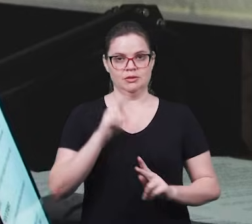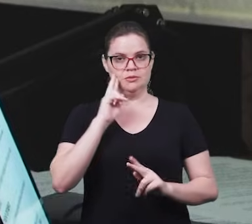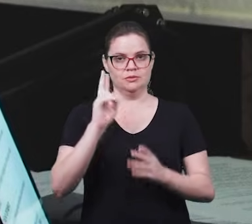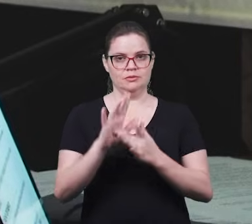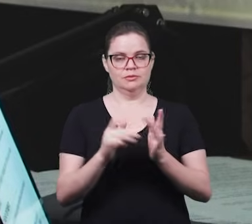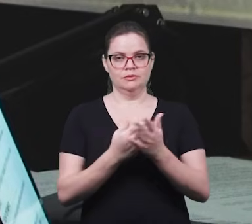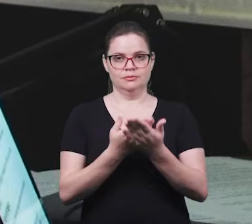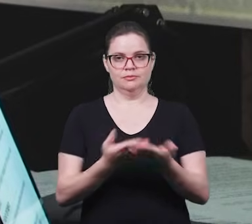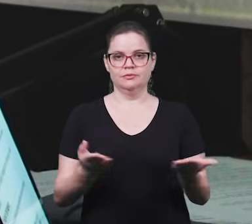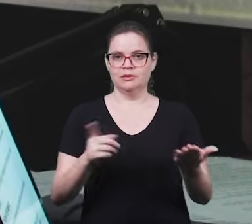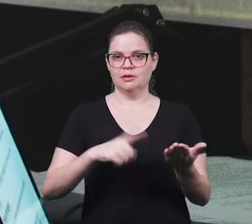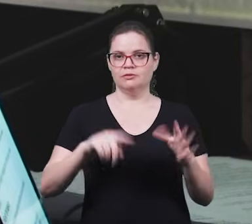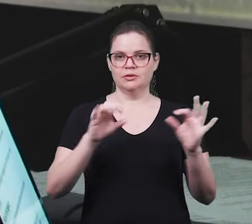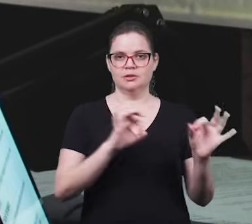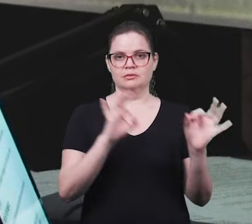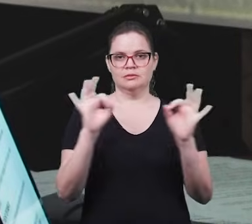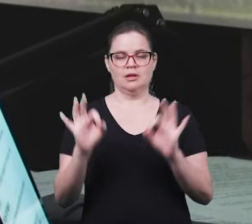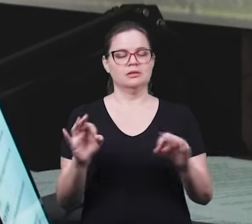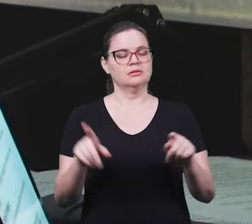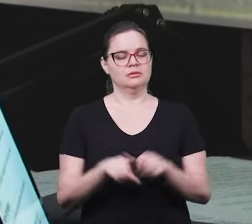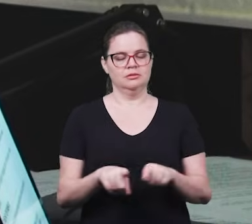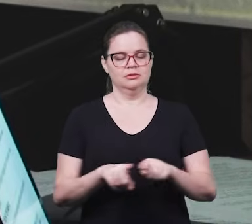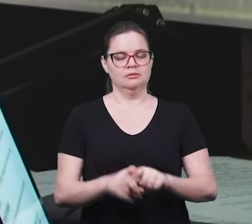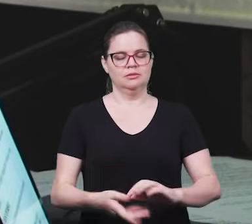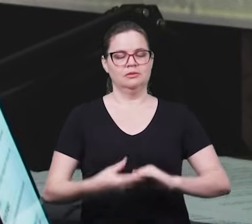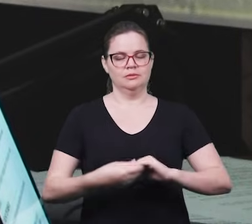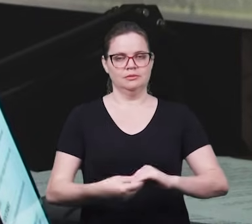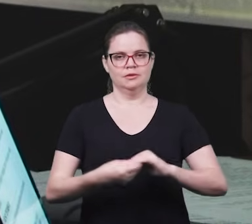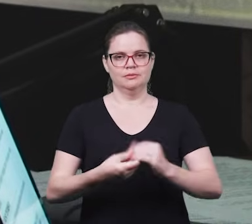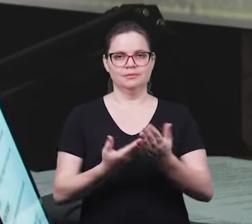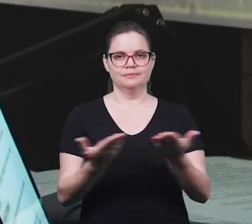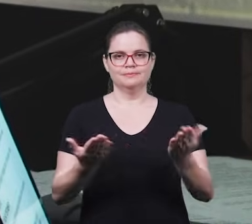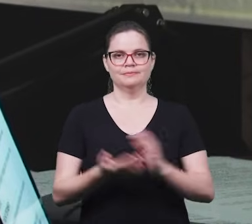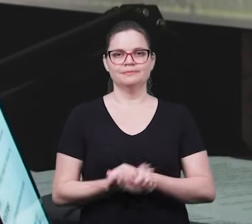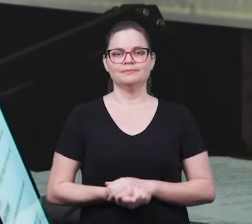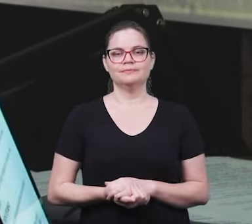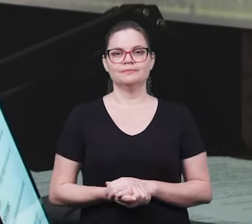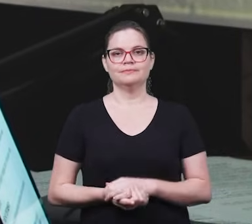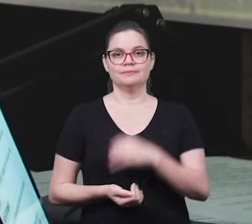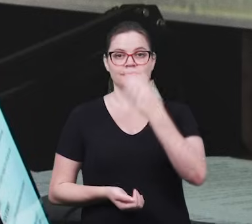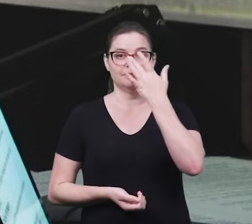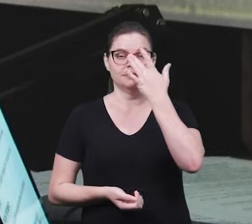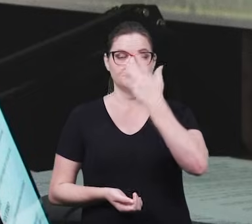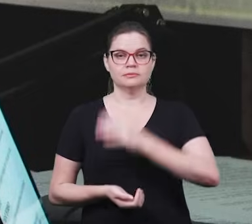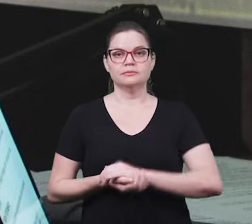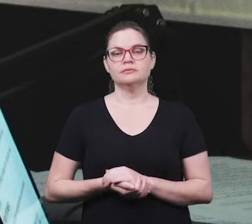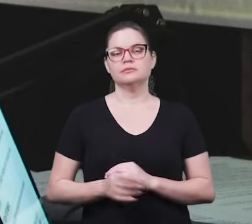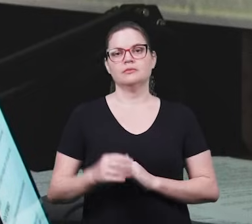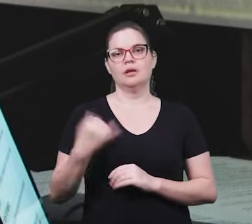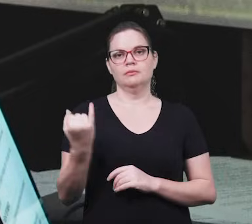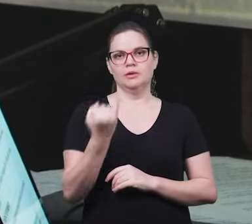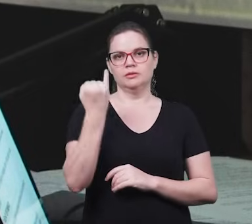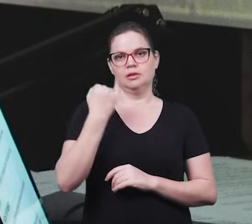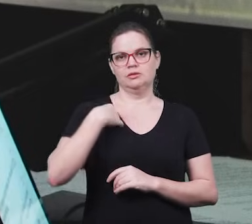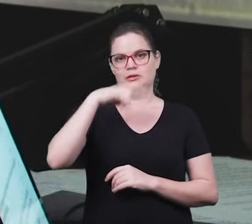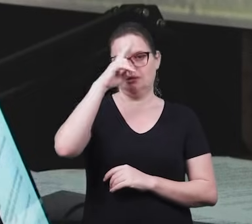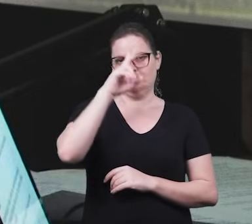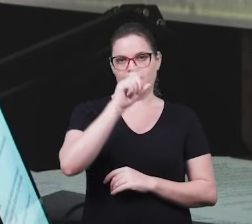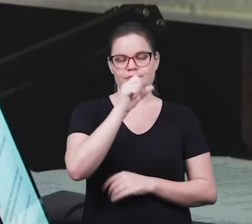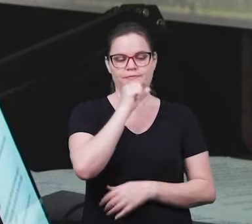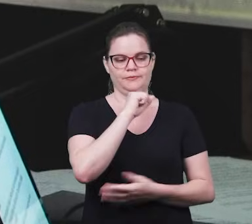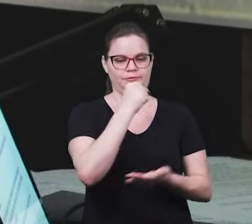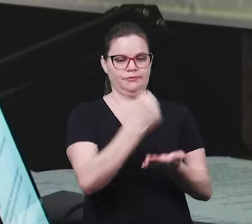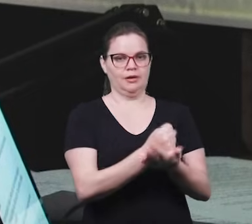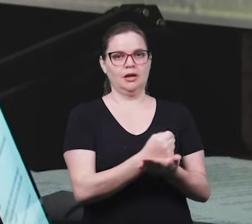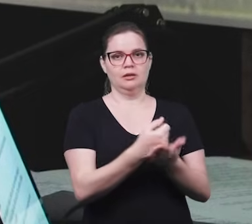Senhor, a você também, que nos assiste nesse episódio, a paz do Senhor Jesus. É importante lembrar que